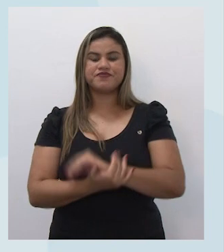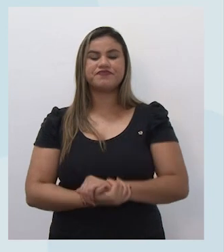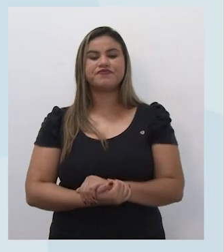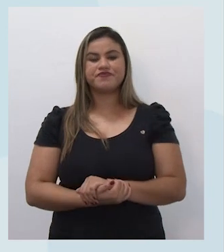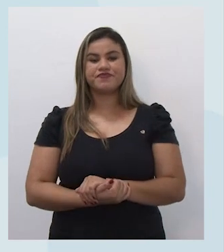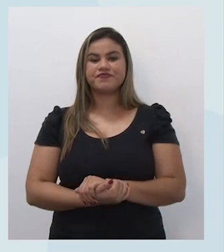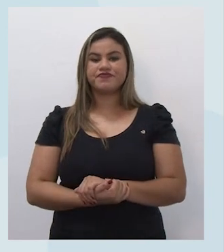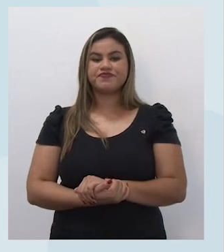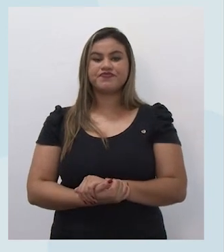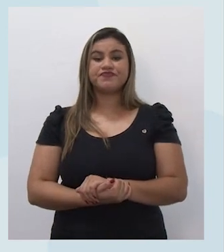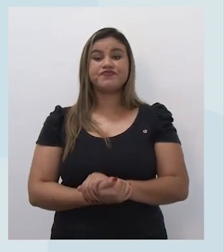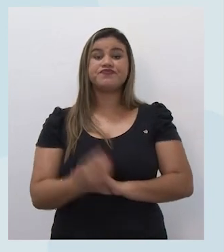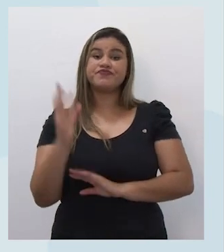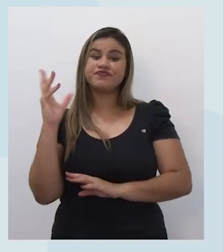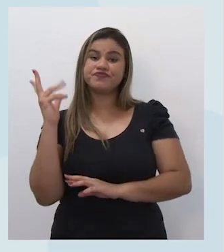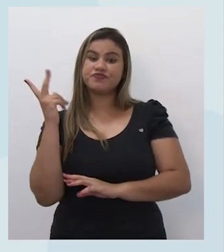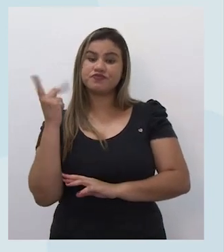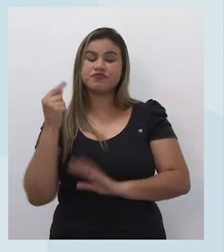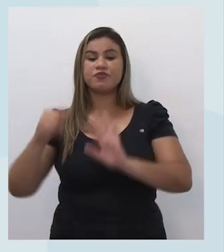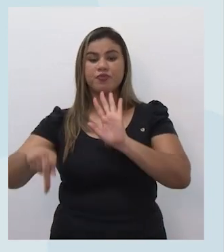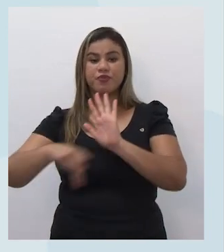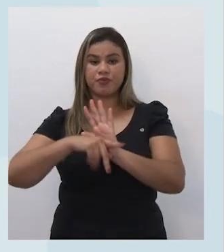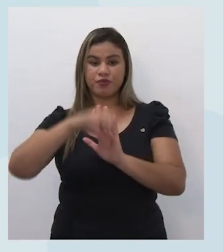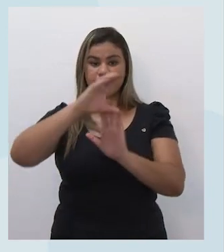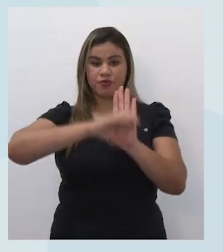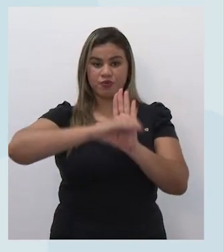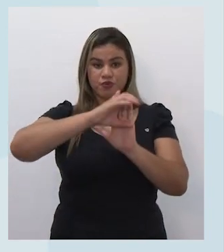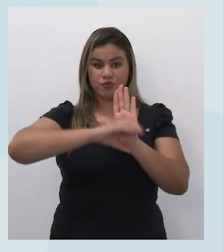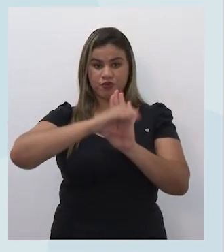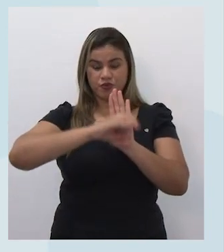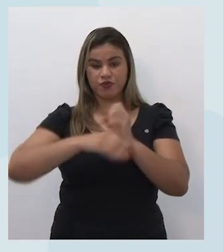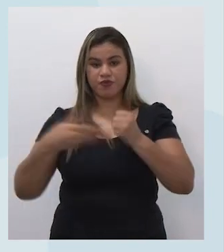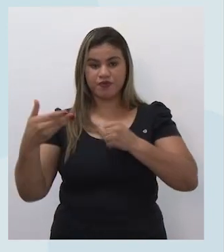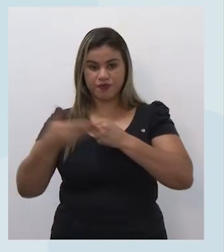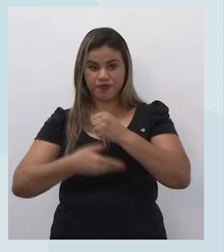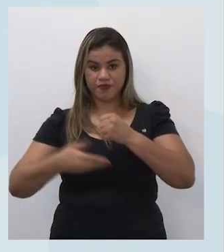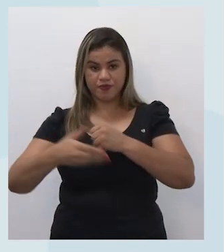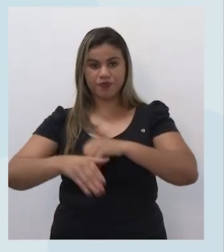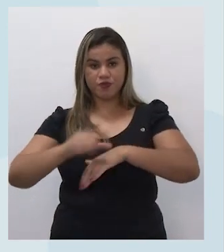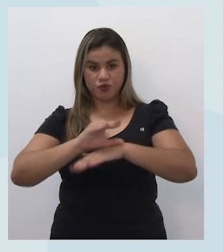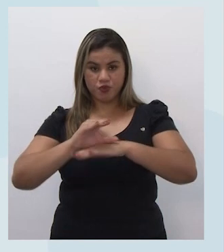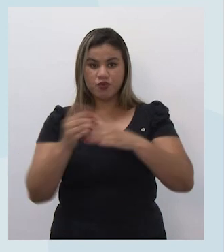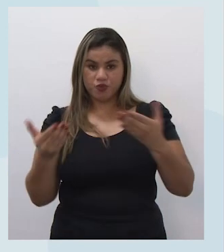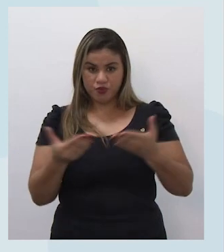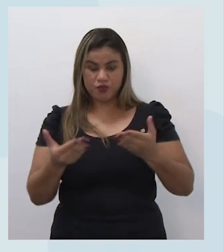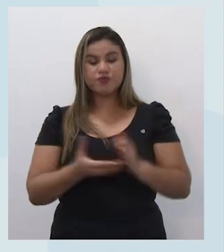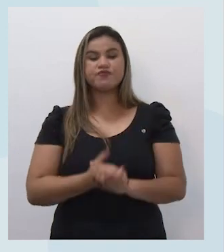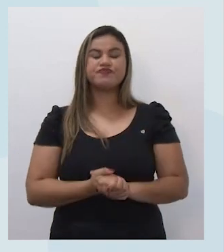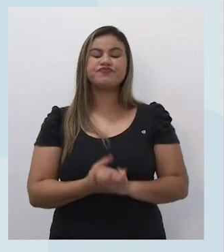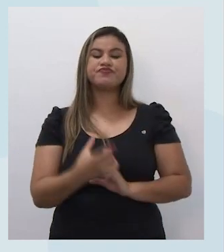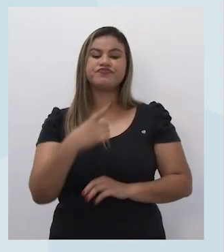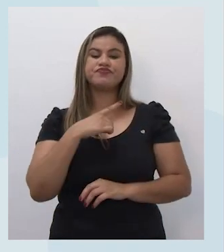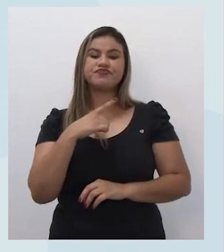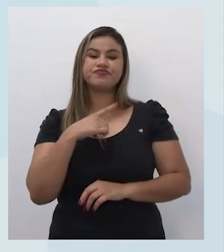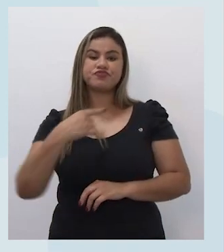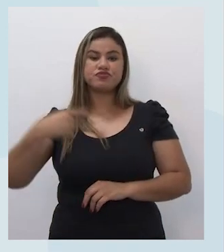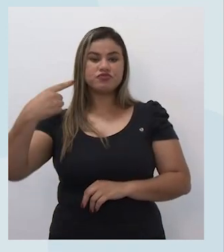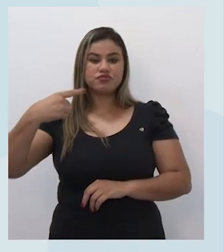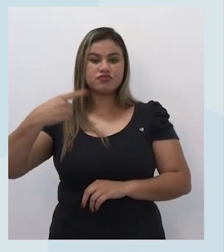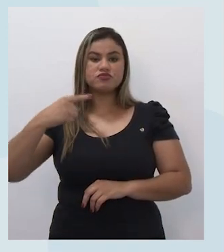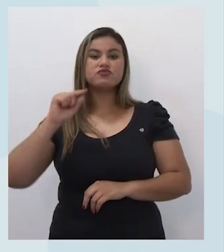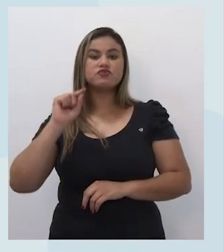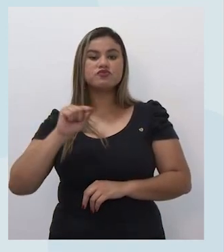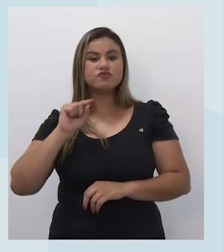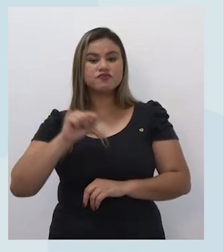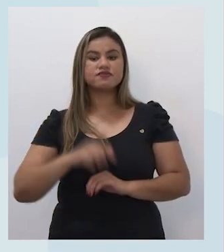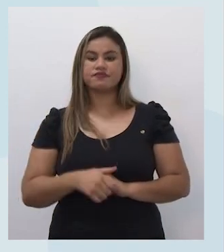Como competências gerais do currículo, que também vão dar base para a formação de hoje, nós temos a competência 1,